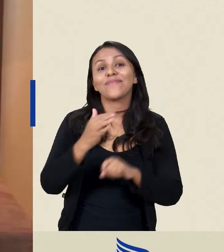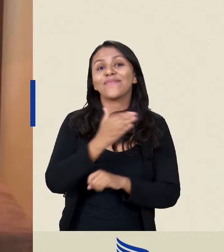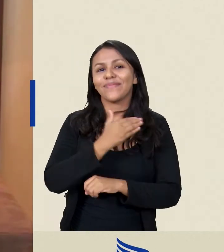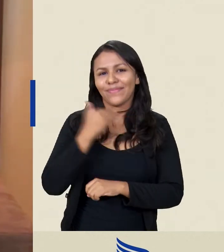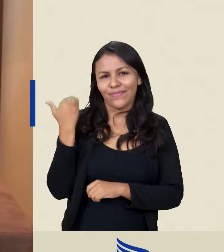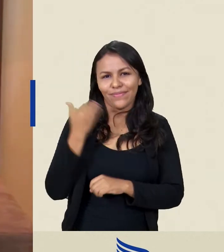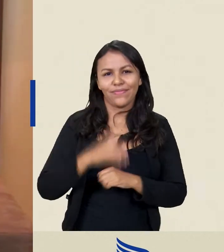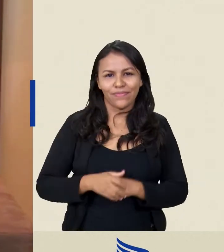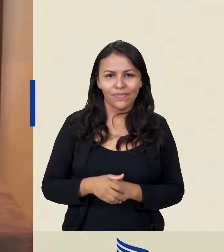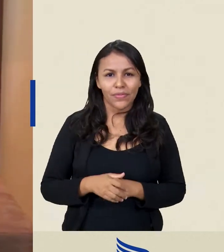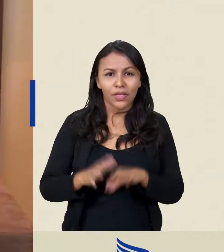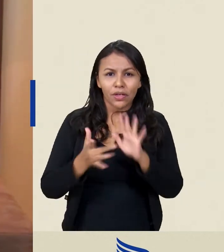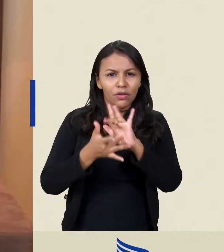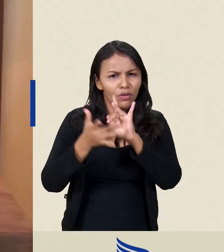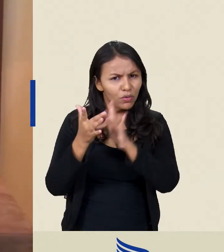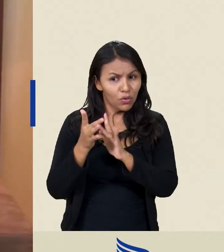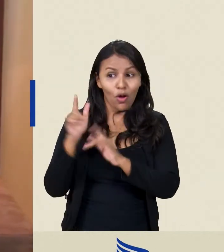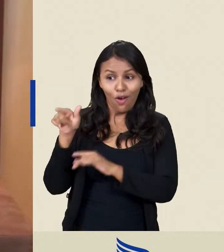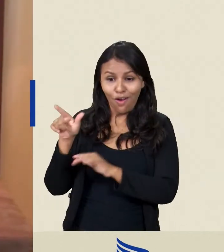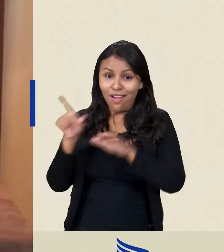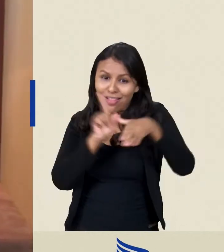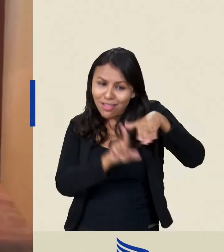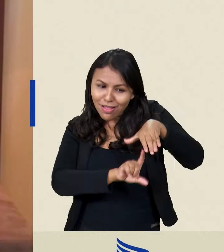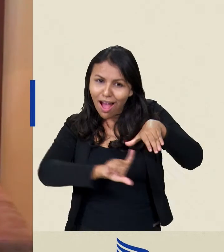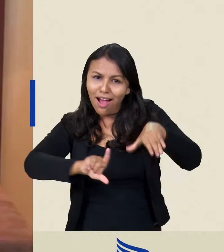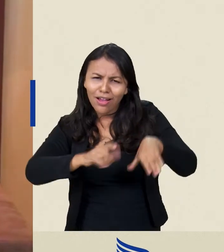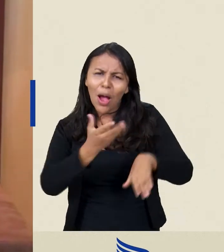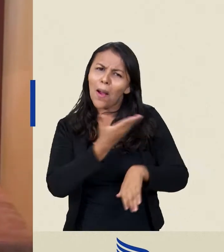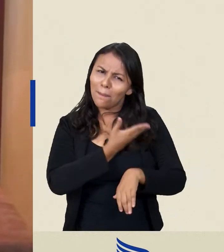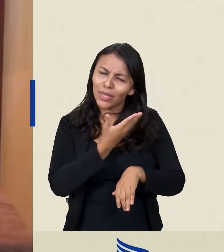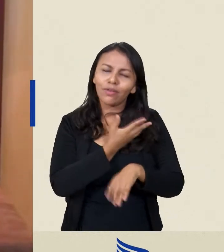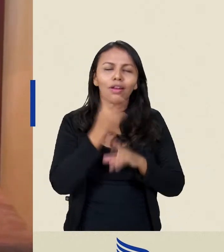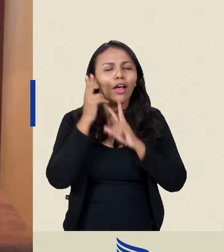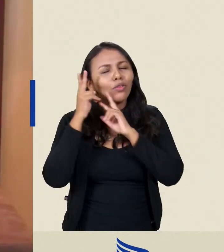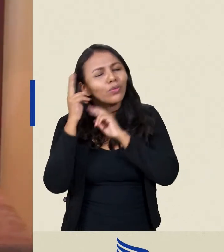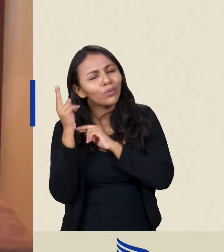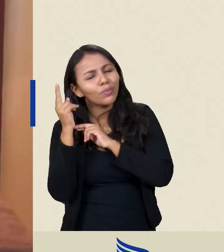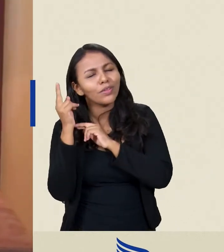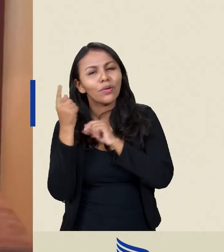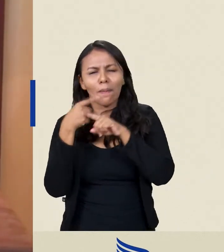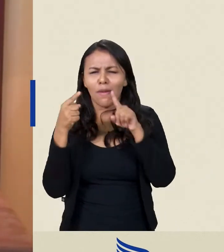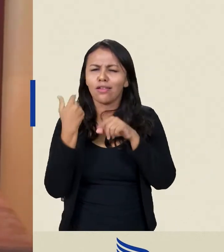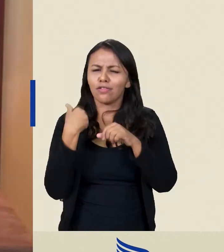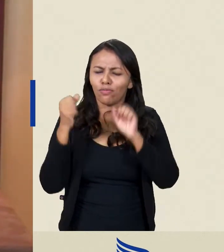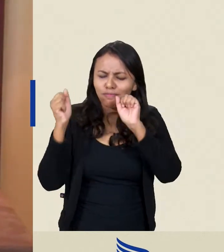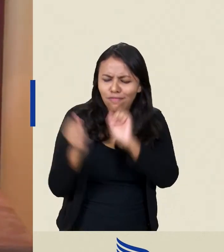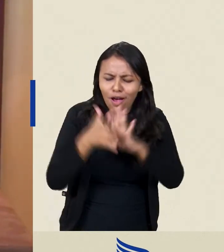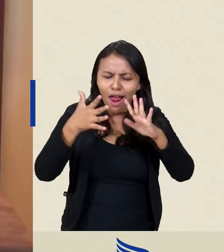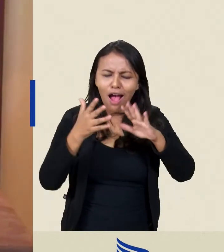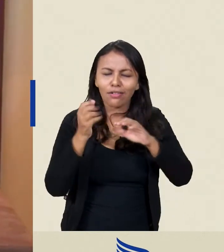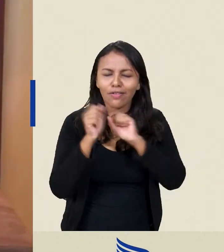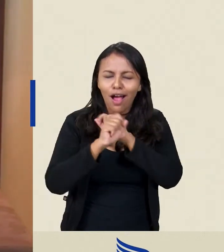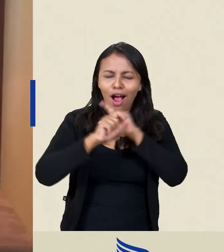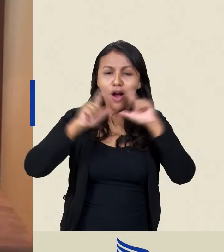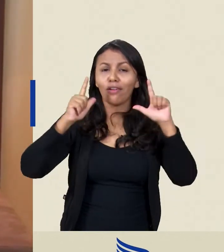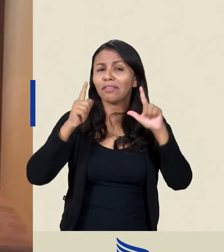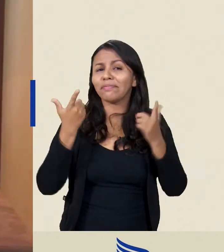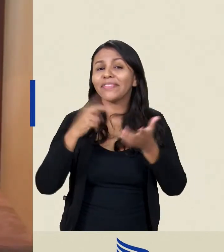Lázaro, o nosso amigo, dorme, mas vou despertá-lo do sono. Na realidade, Lázaro estava